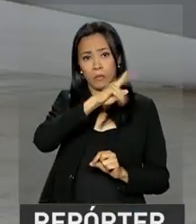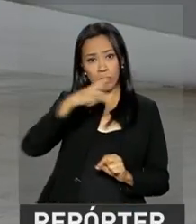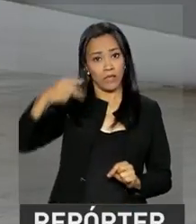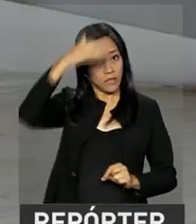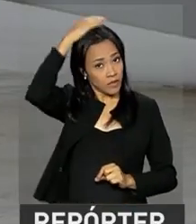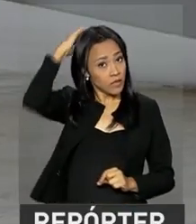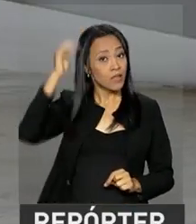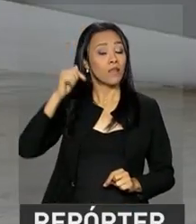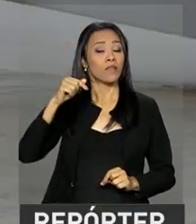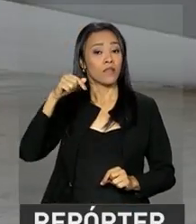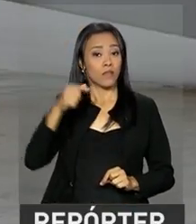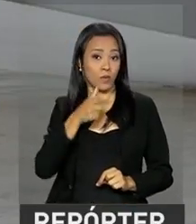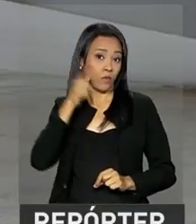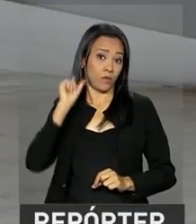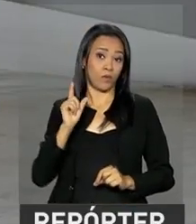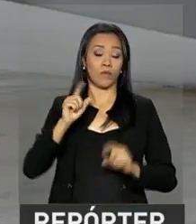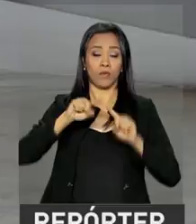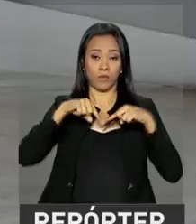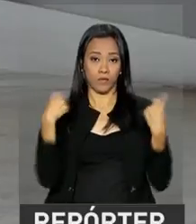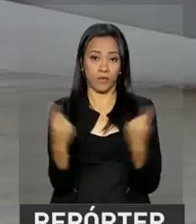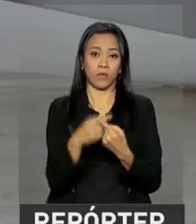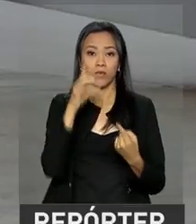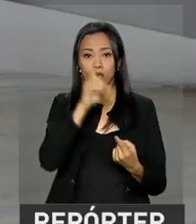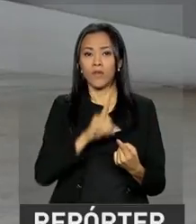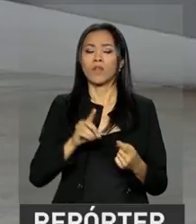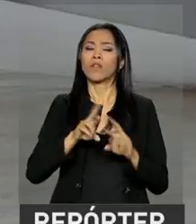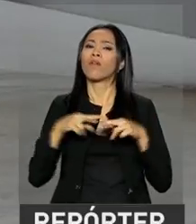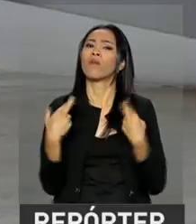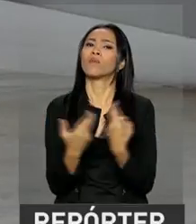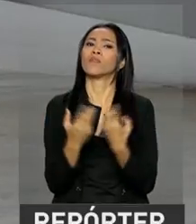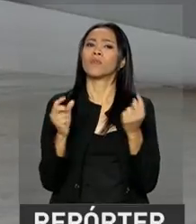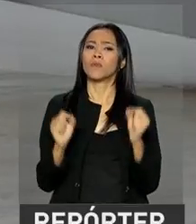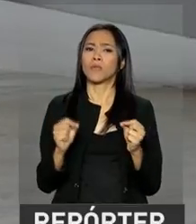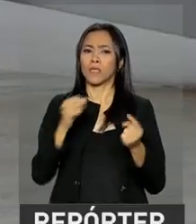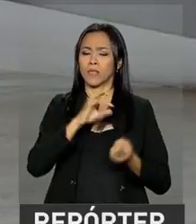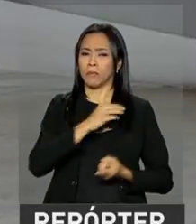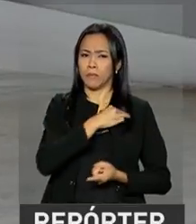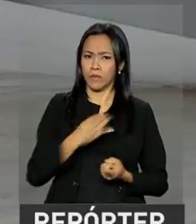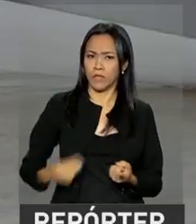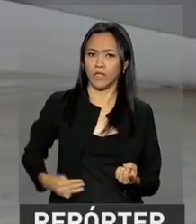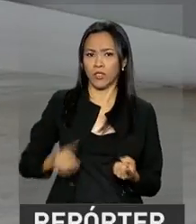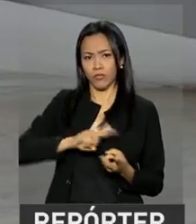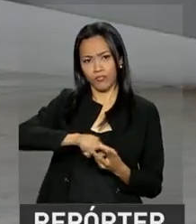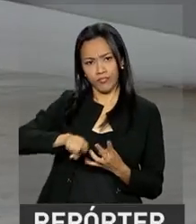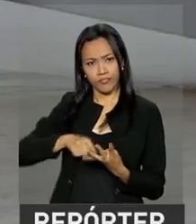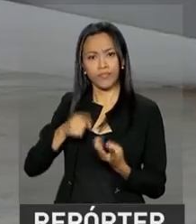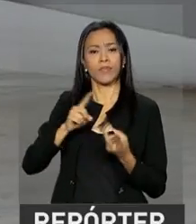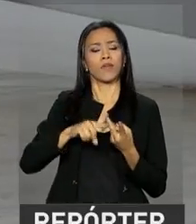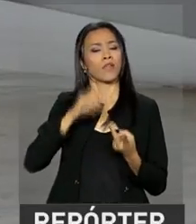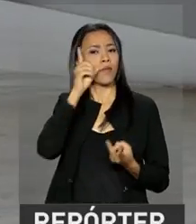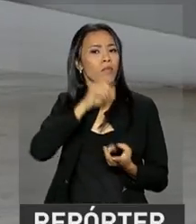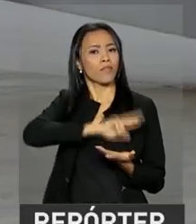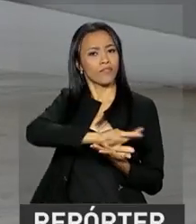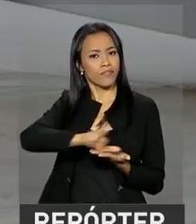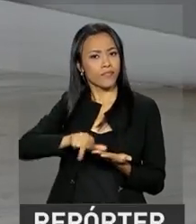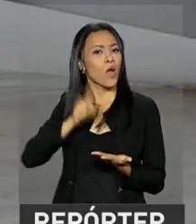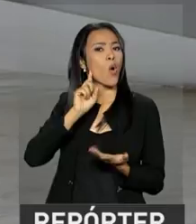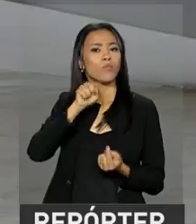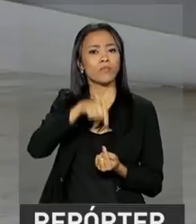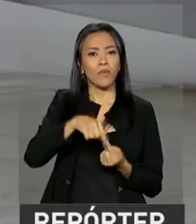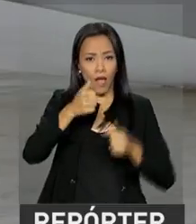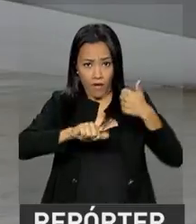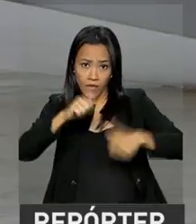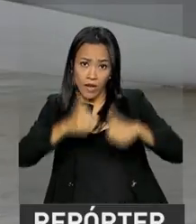neste domingo aqui em brasília a ministros do governo e parlamentares para o momento de avaliação sobre o que já foi alcançado